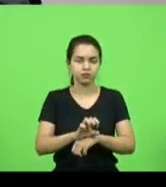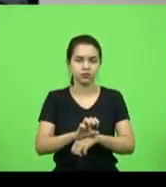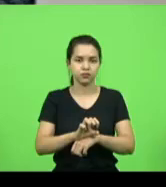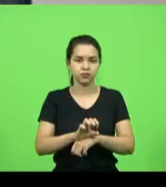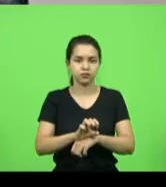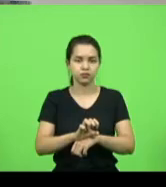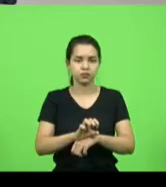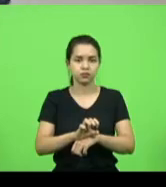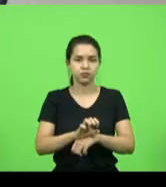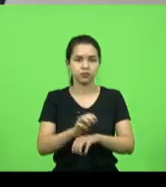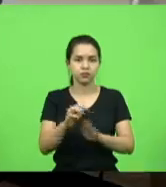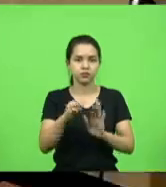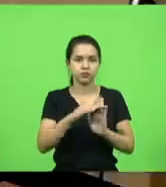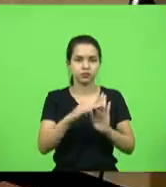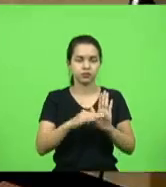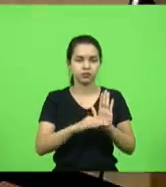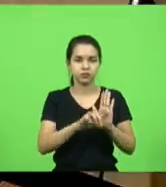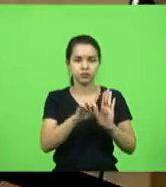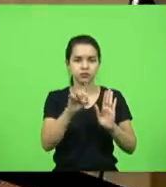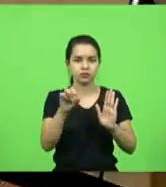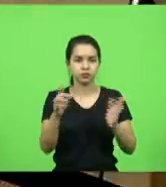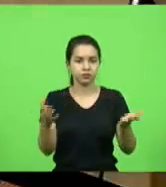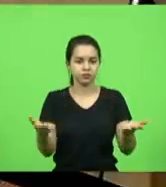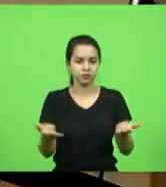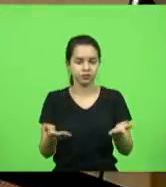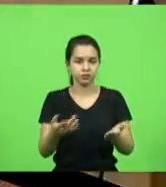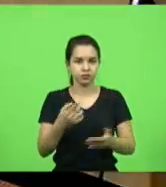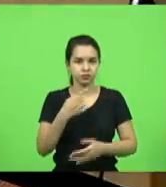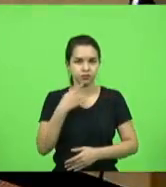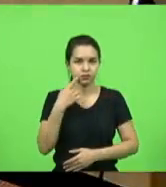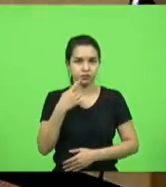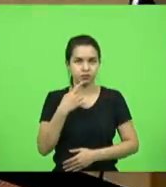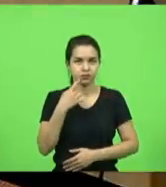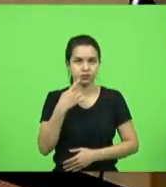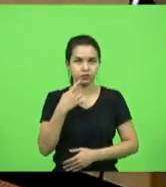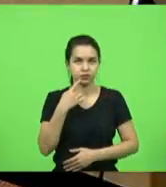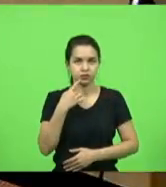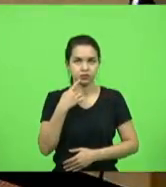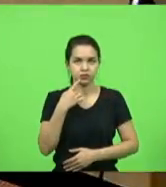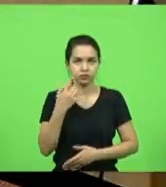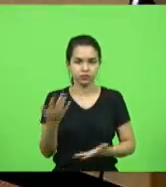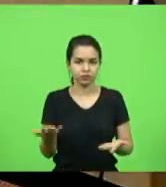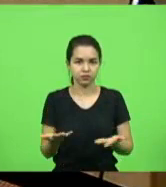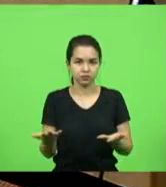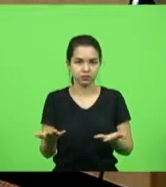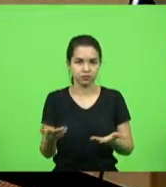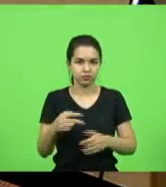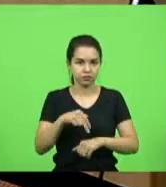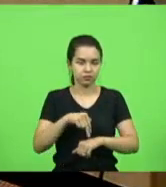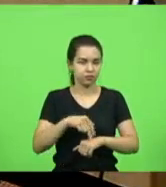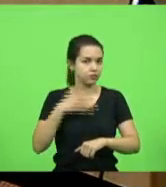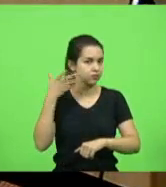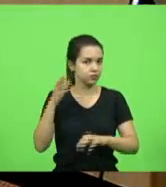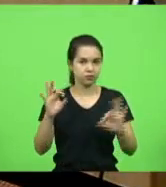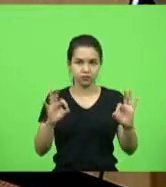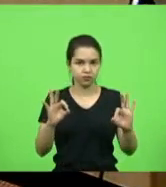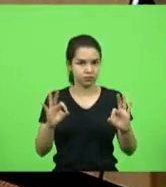vista a ordem do dia, a deputada abre mão de fazer uso da palavra neste momento.